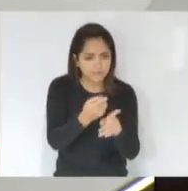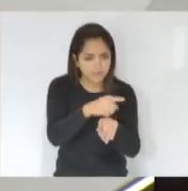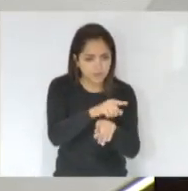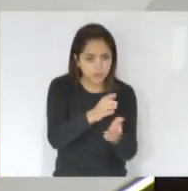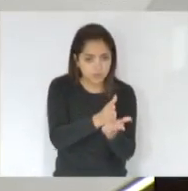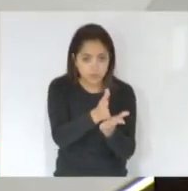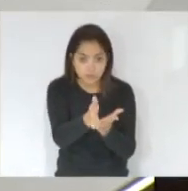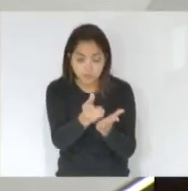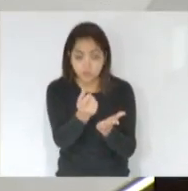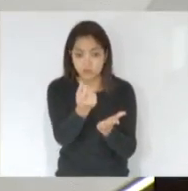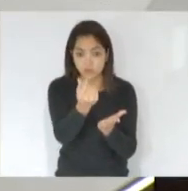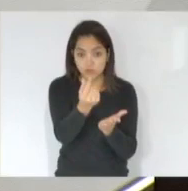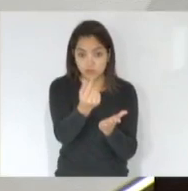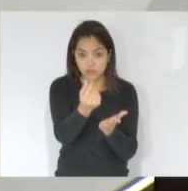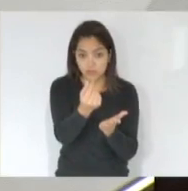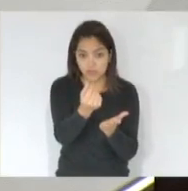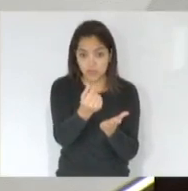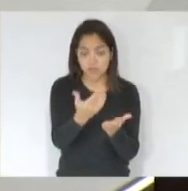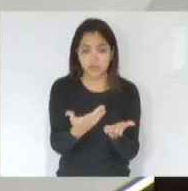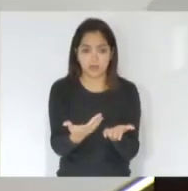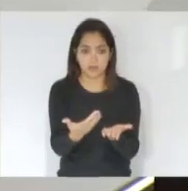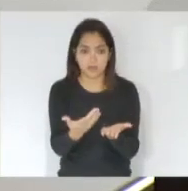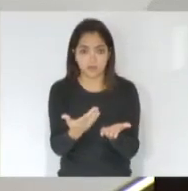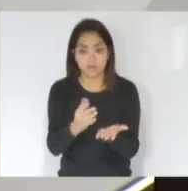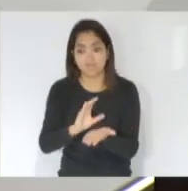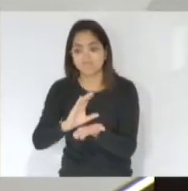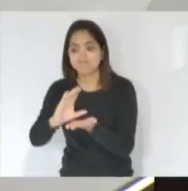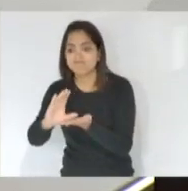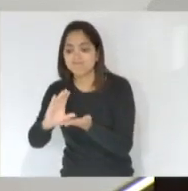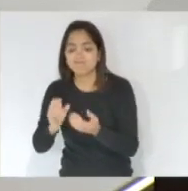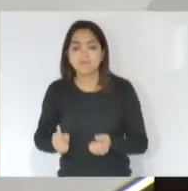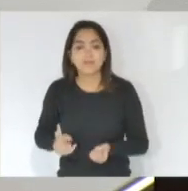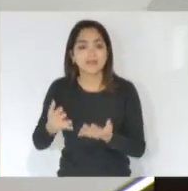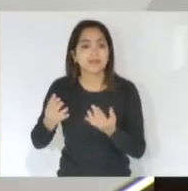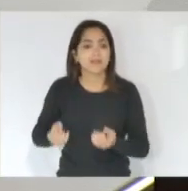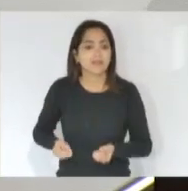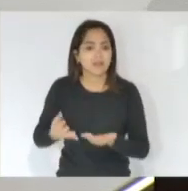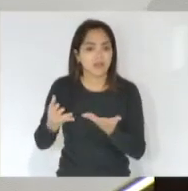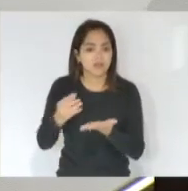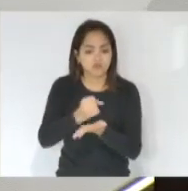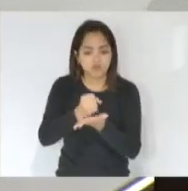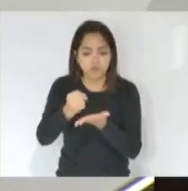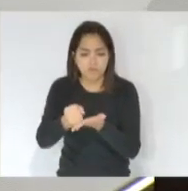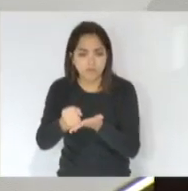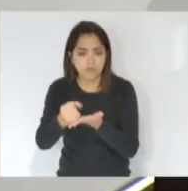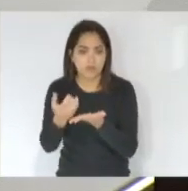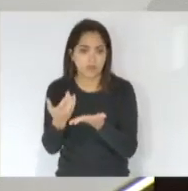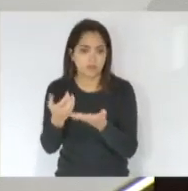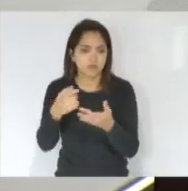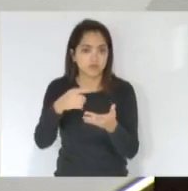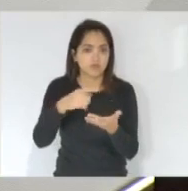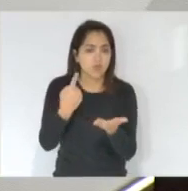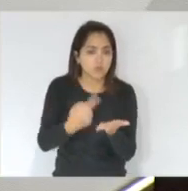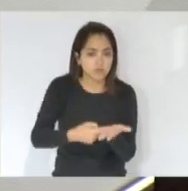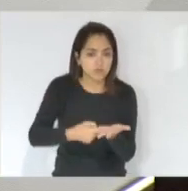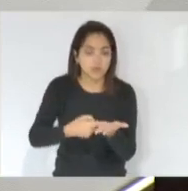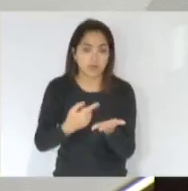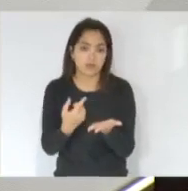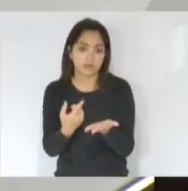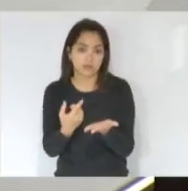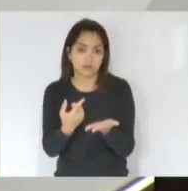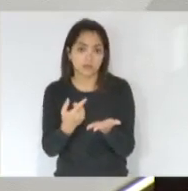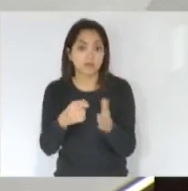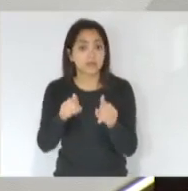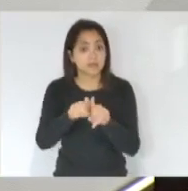recursos, malversação de verbas públicas, descumprimentos de convênios e contratos, bem como a falta de prestação de